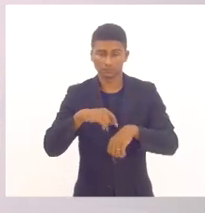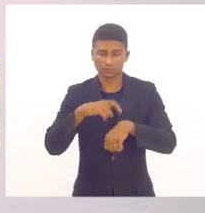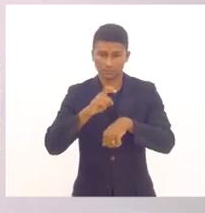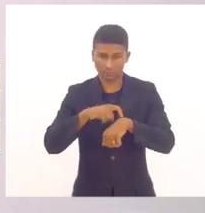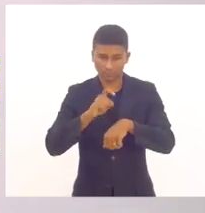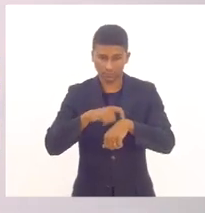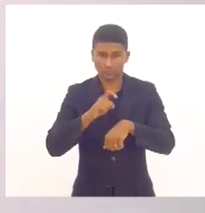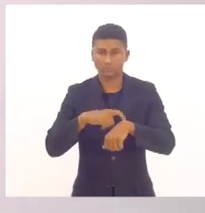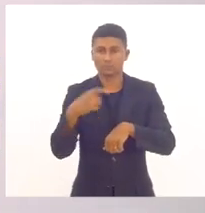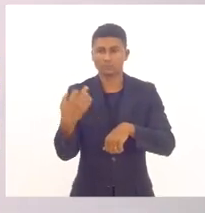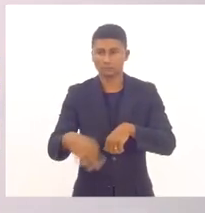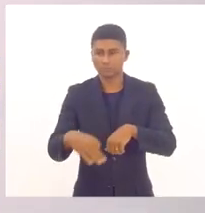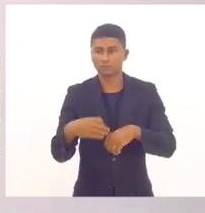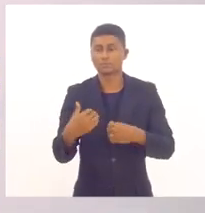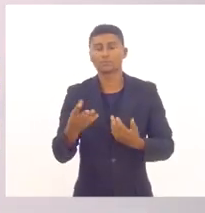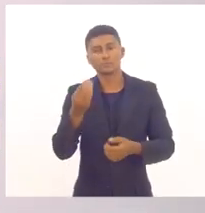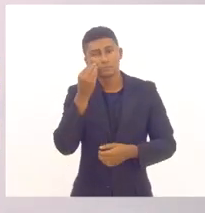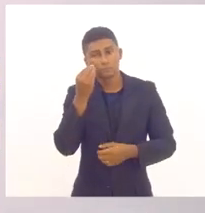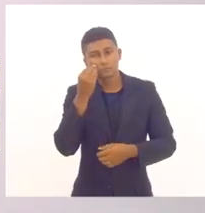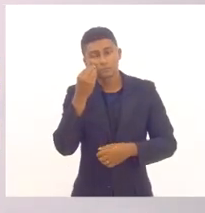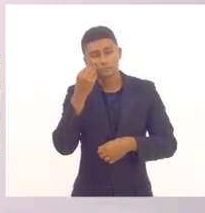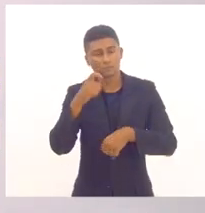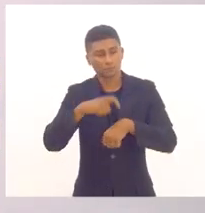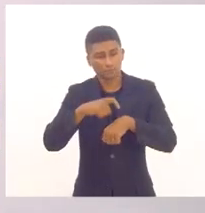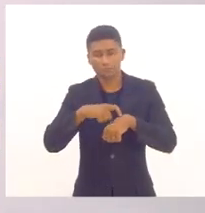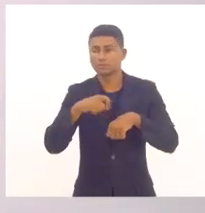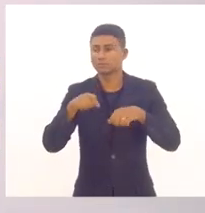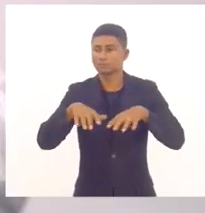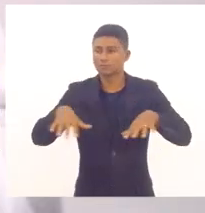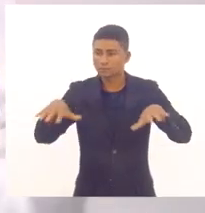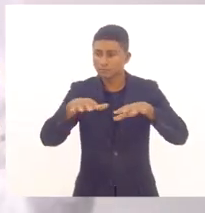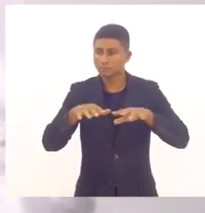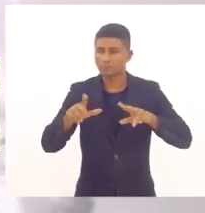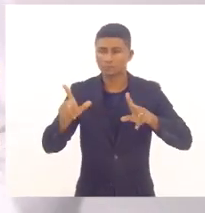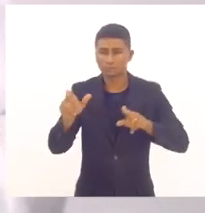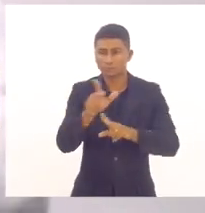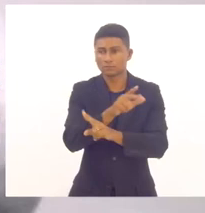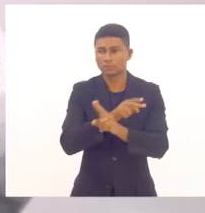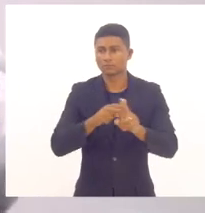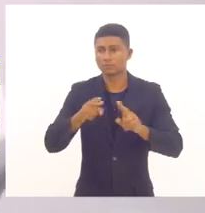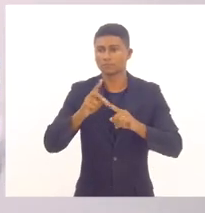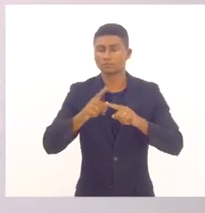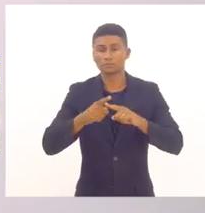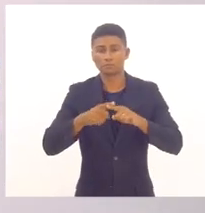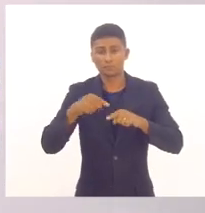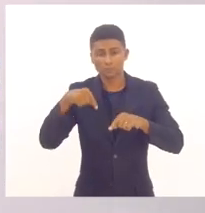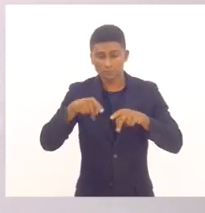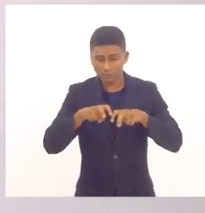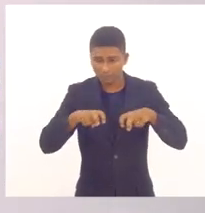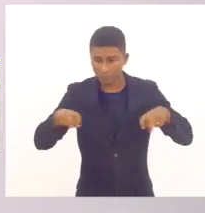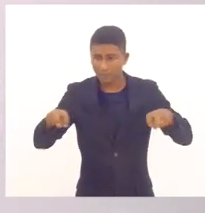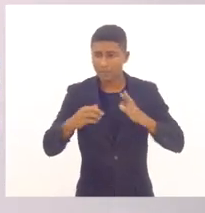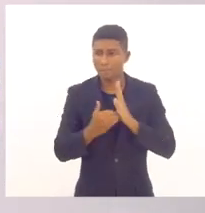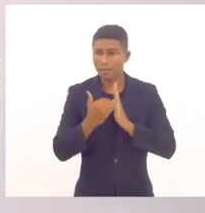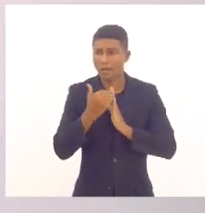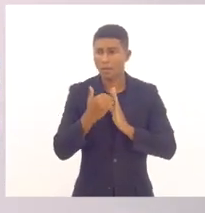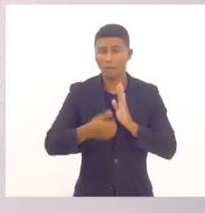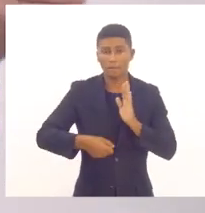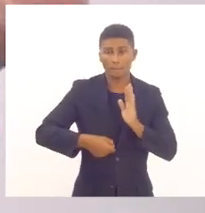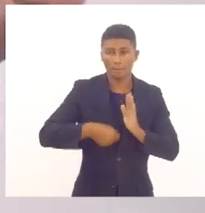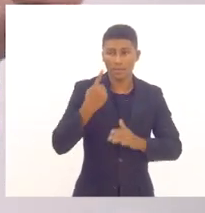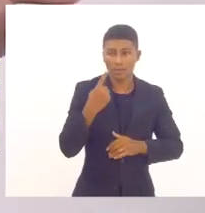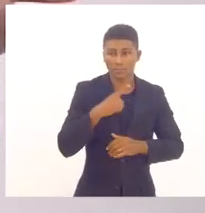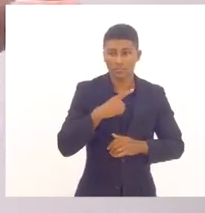tempo, aí a gente tenta fazer um tempo igual para todo mundo, até porque essa mesa é bem maior do que a primeira. A primeira